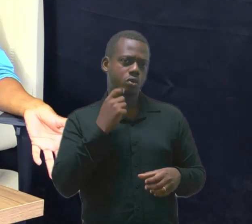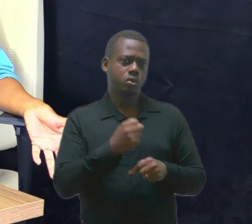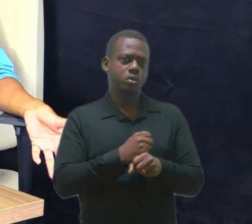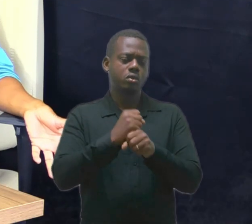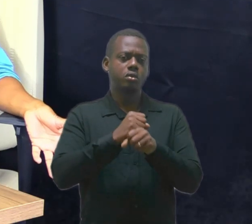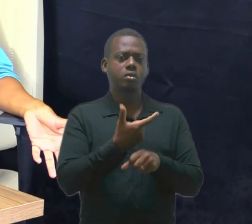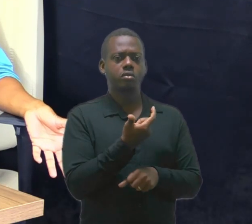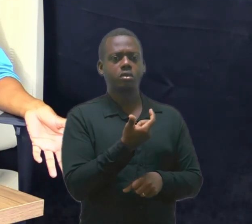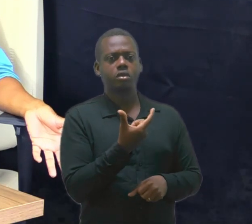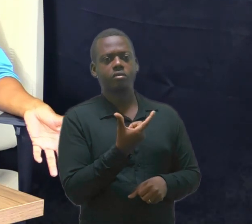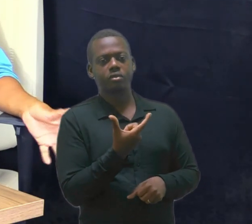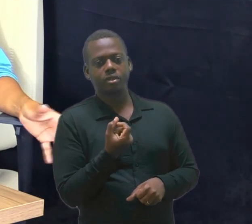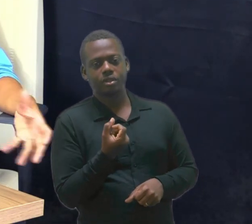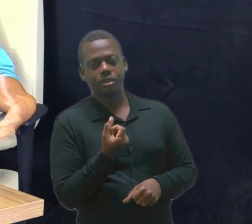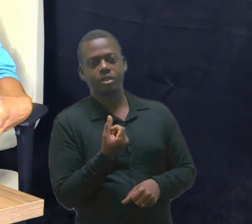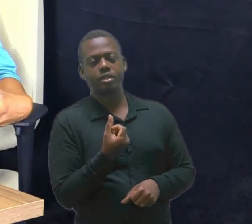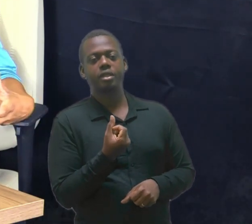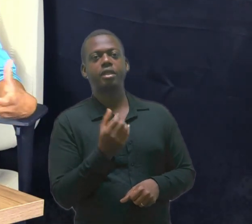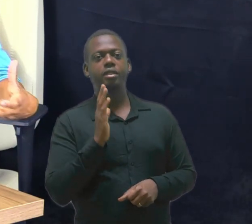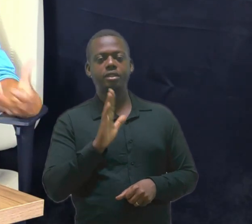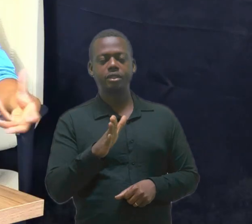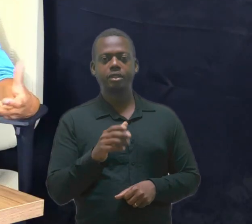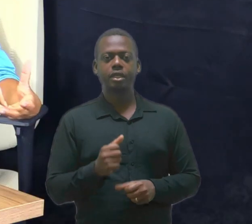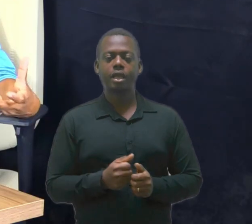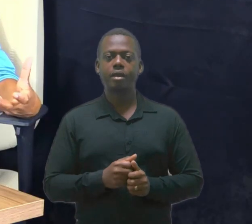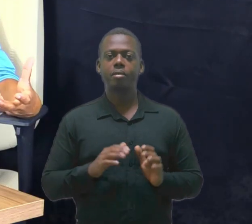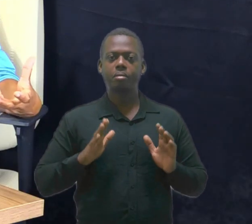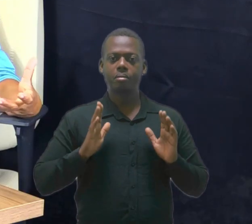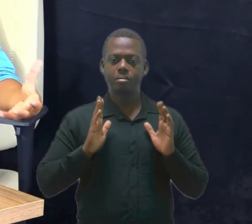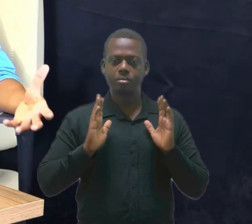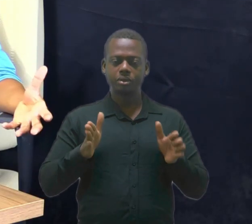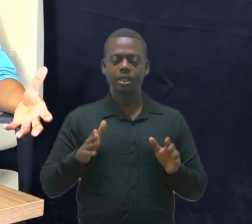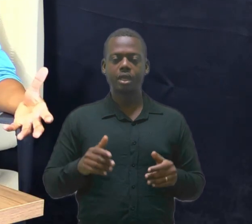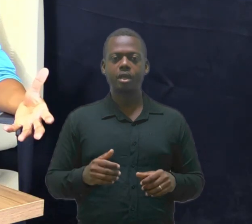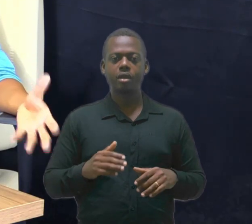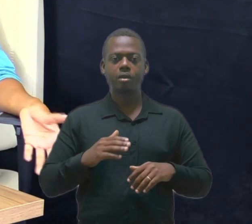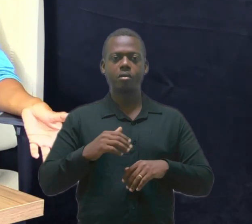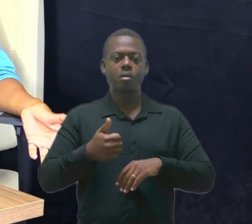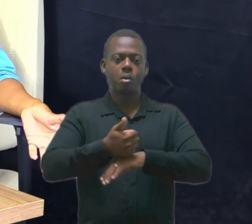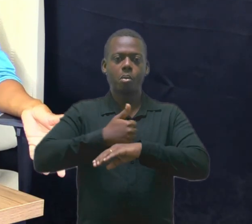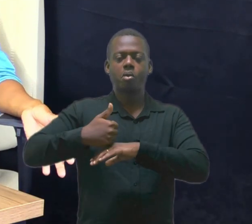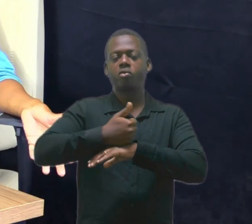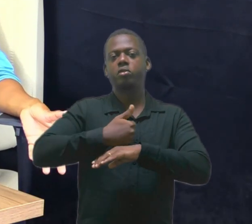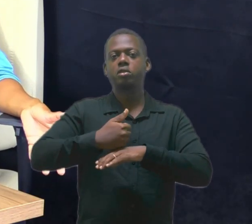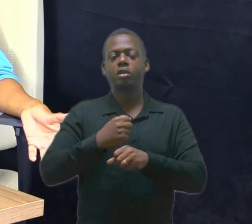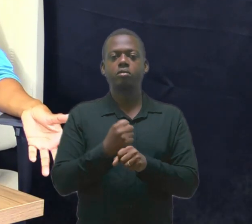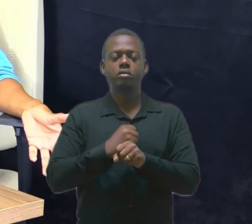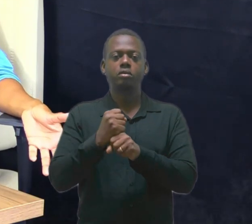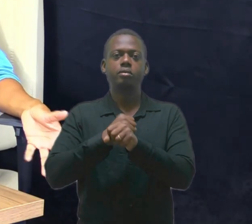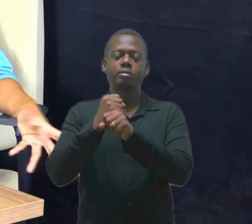26 anos, né, porém, atuando realmente como intérprete profissional, menos tempo, né?